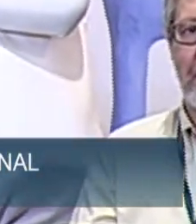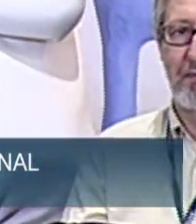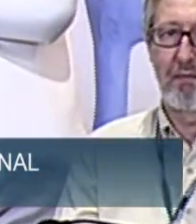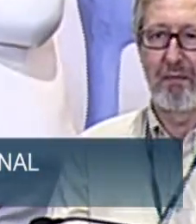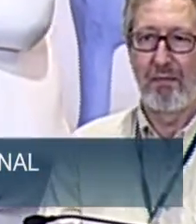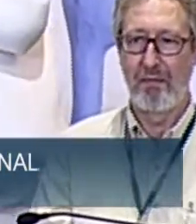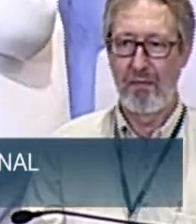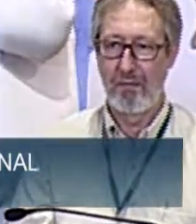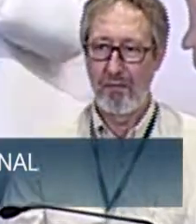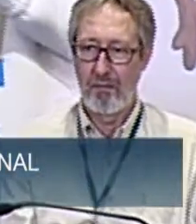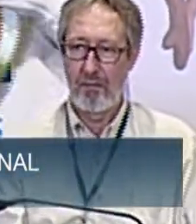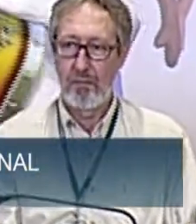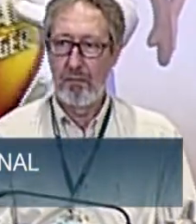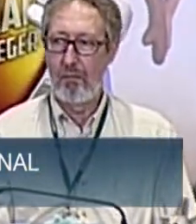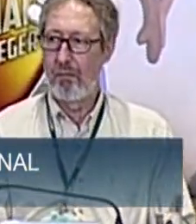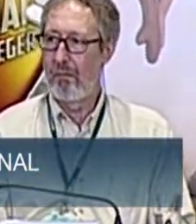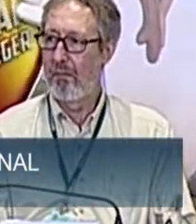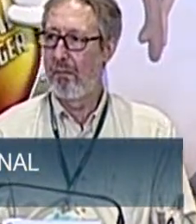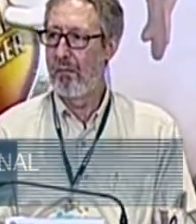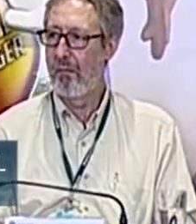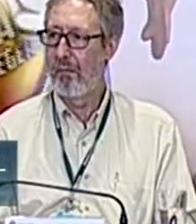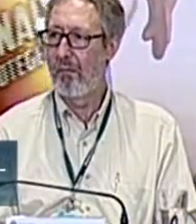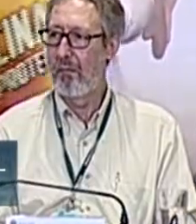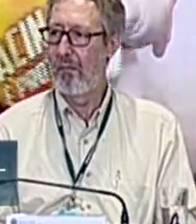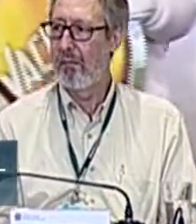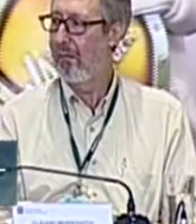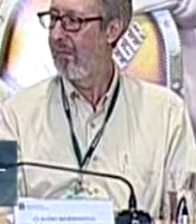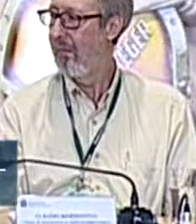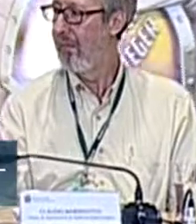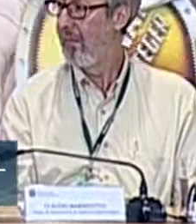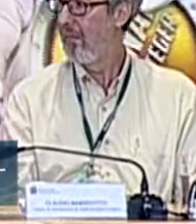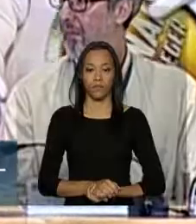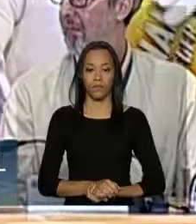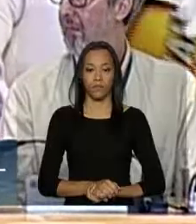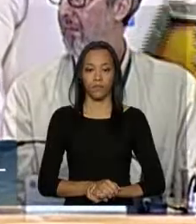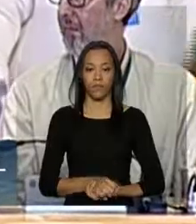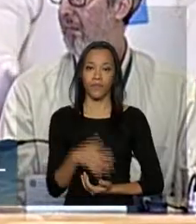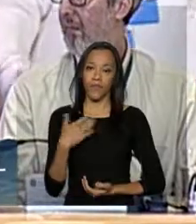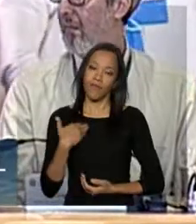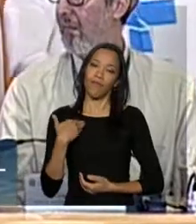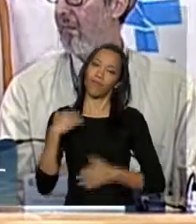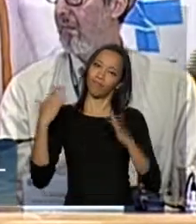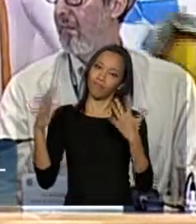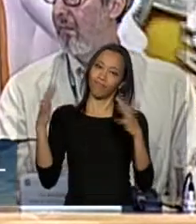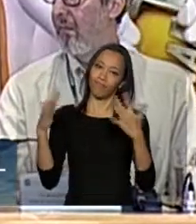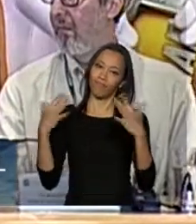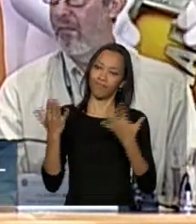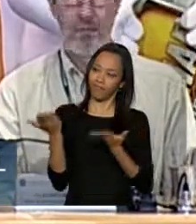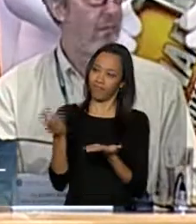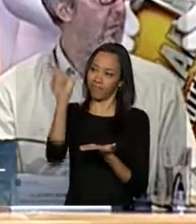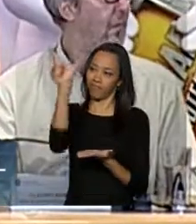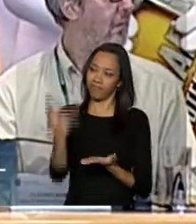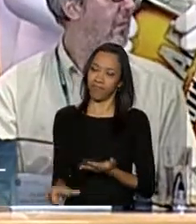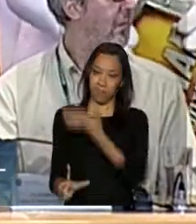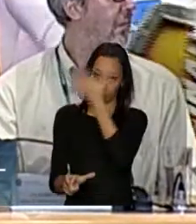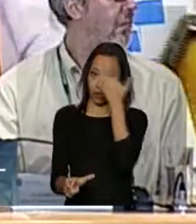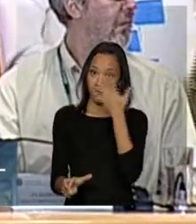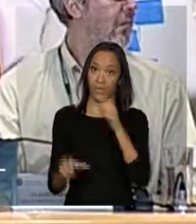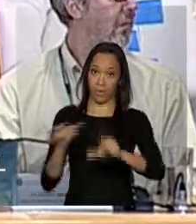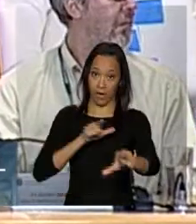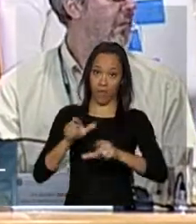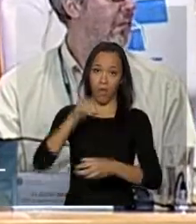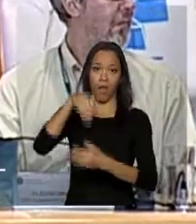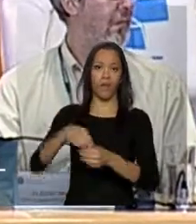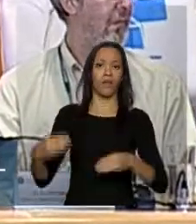Obrigado, ministro. Deixa eu fazer uma homenagem aqui. Só uma maneira carinhosa também de homenagear esse funcionário do Ministério,